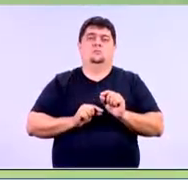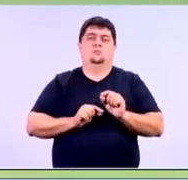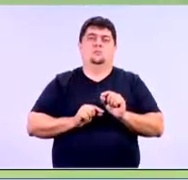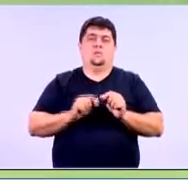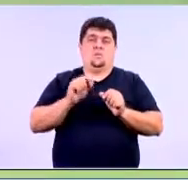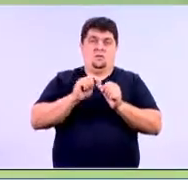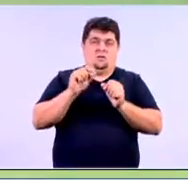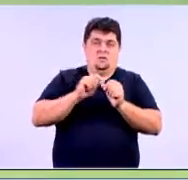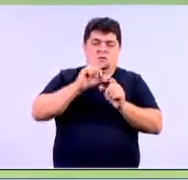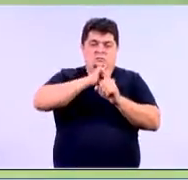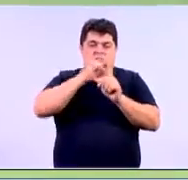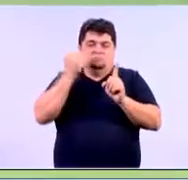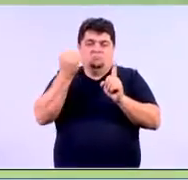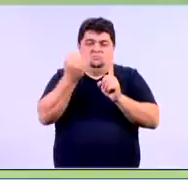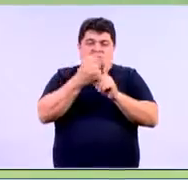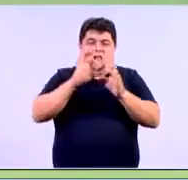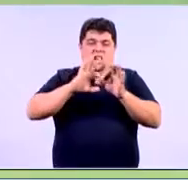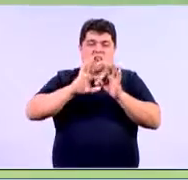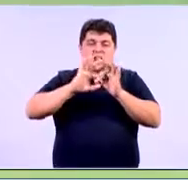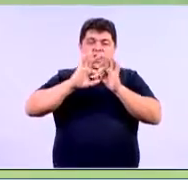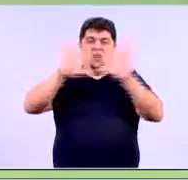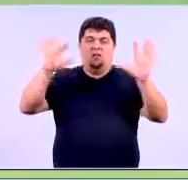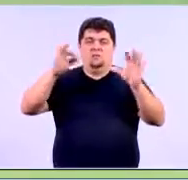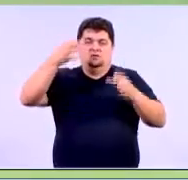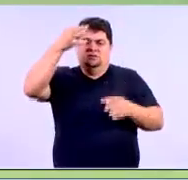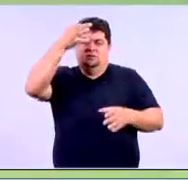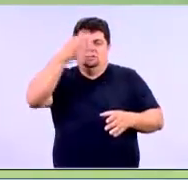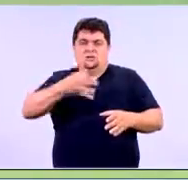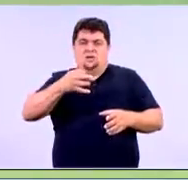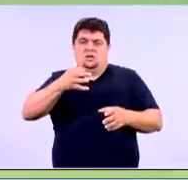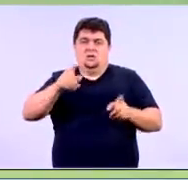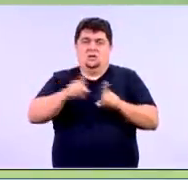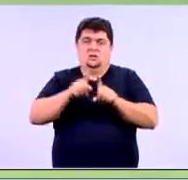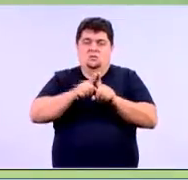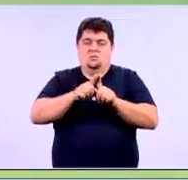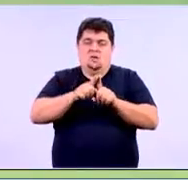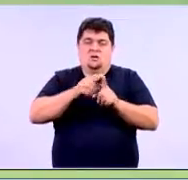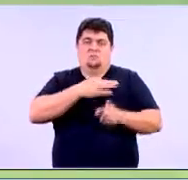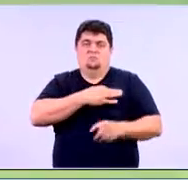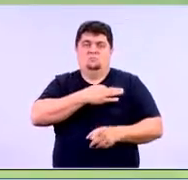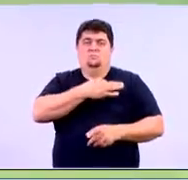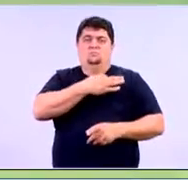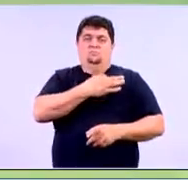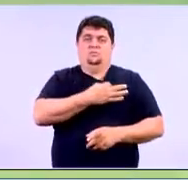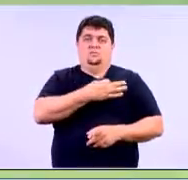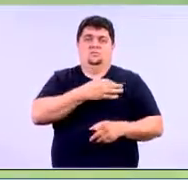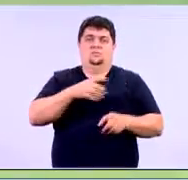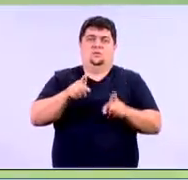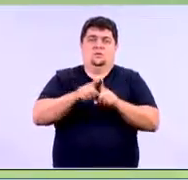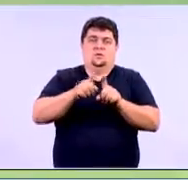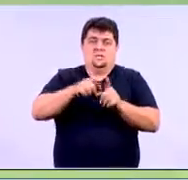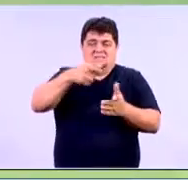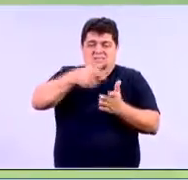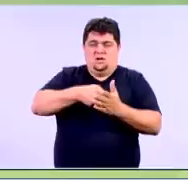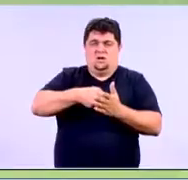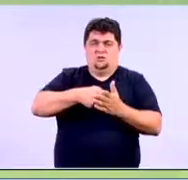construir uma sociedade livre, justa e solidária, garantir o desenvolvimento